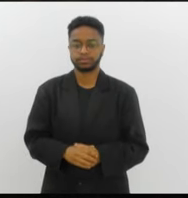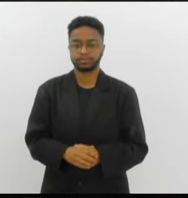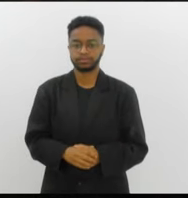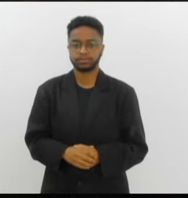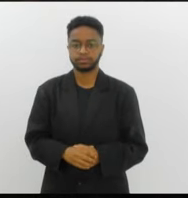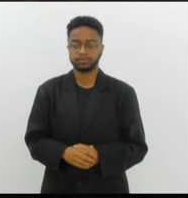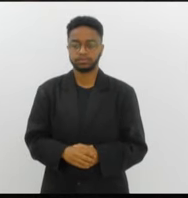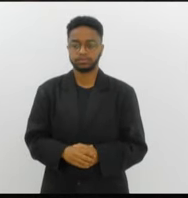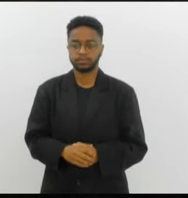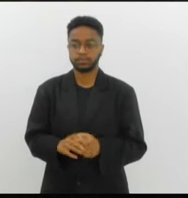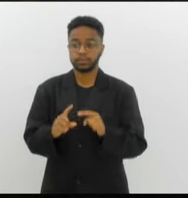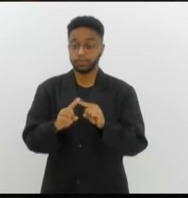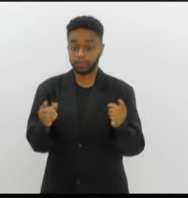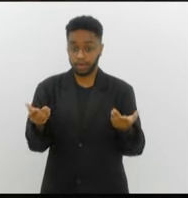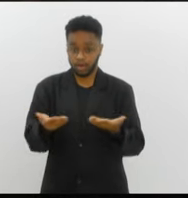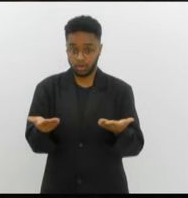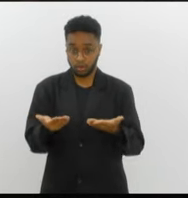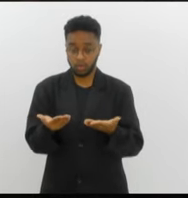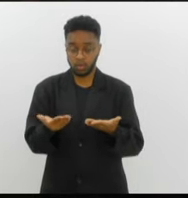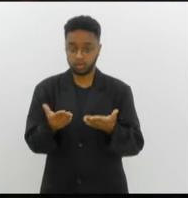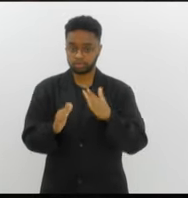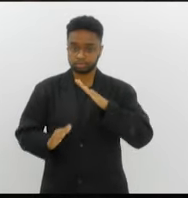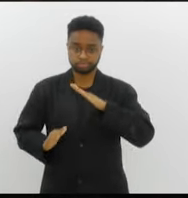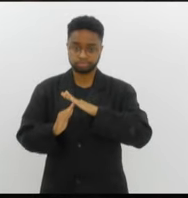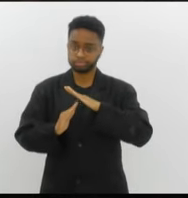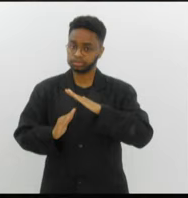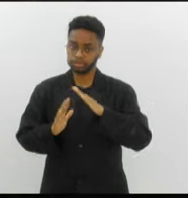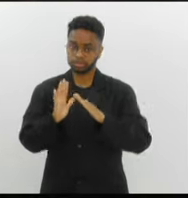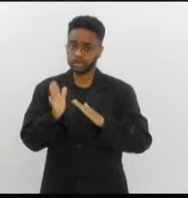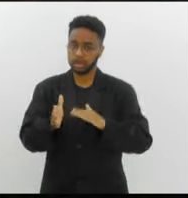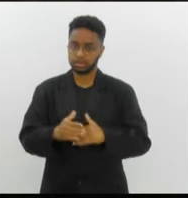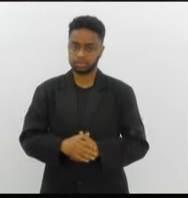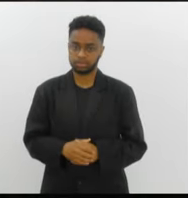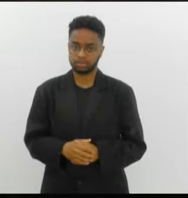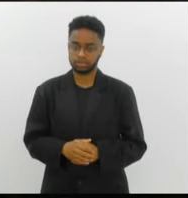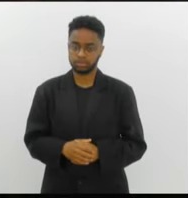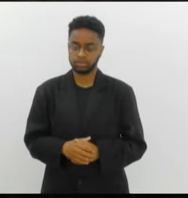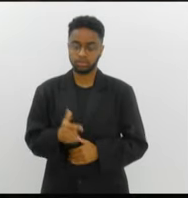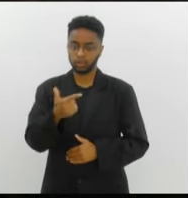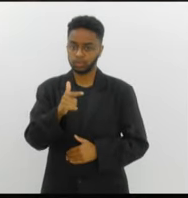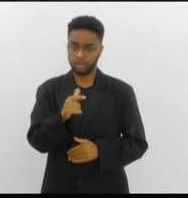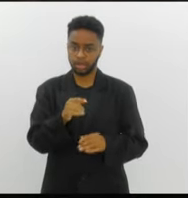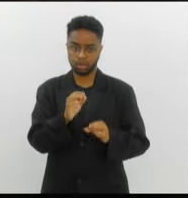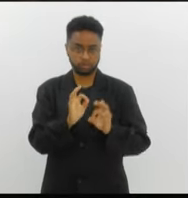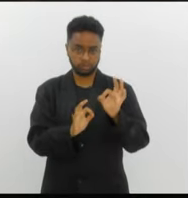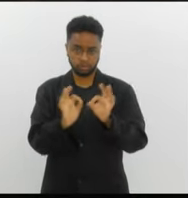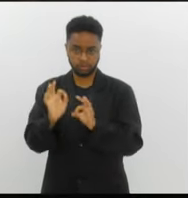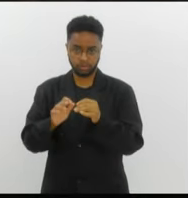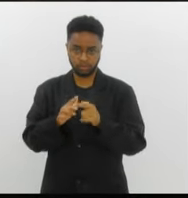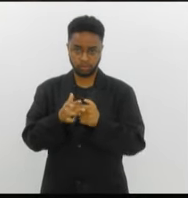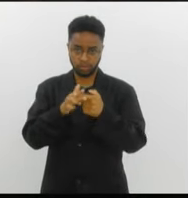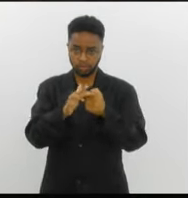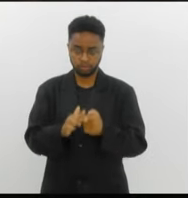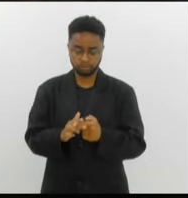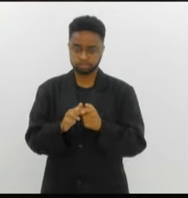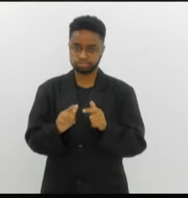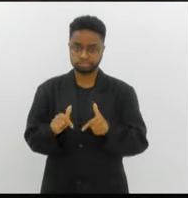Mas agora chegou o limite. Nenhum ajuste de conduta a Supervia